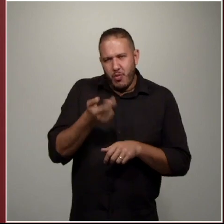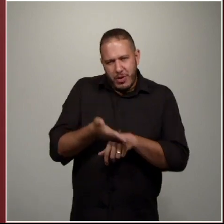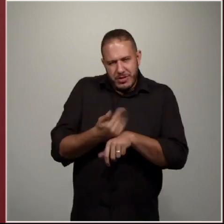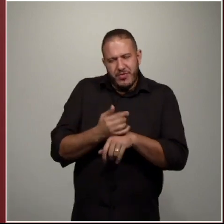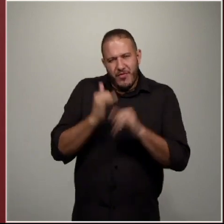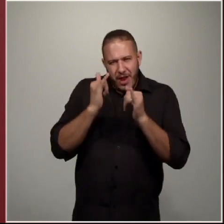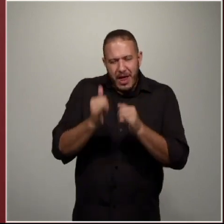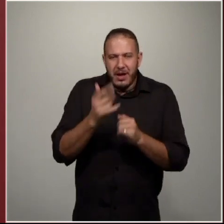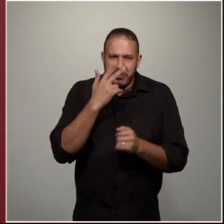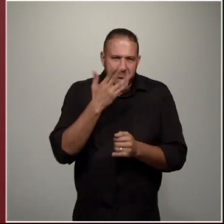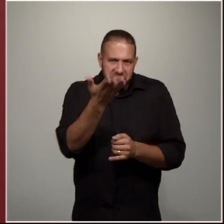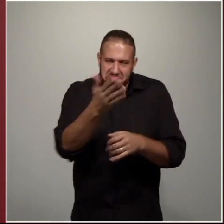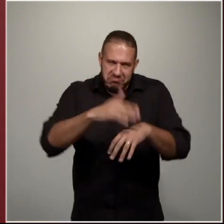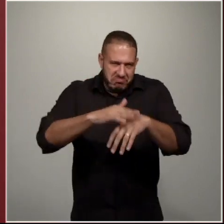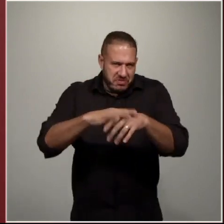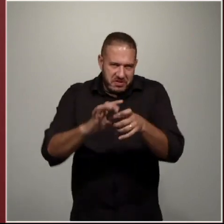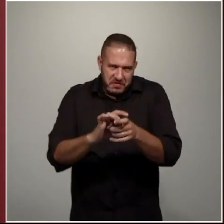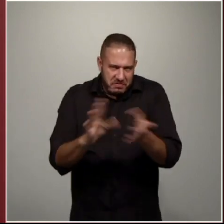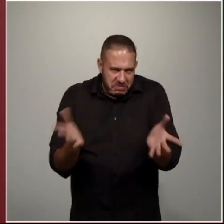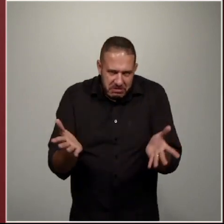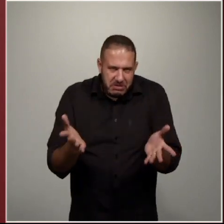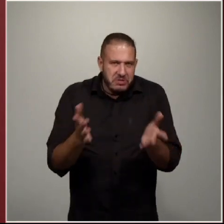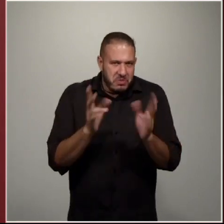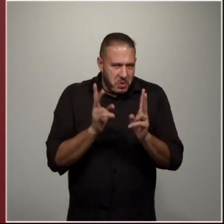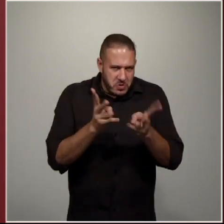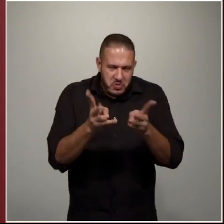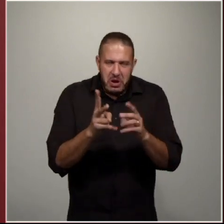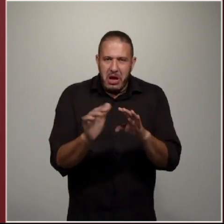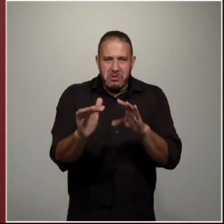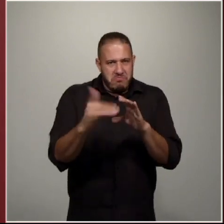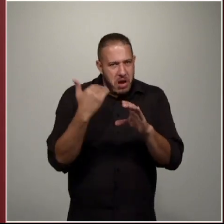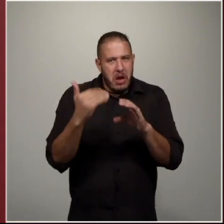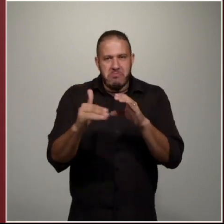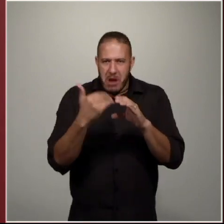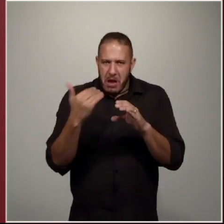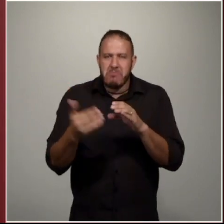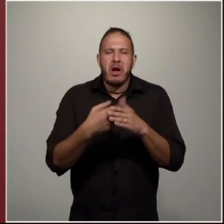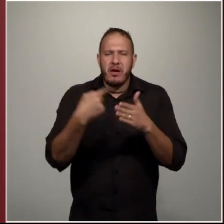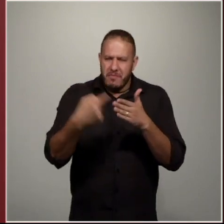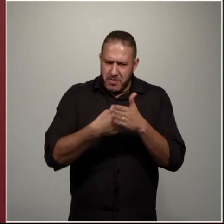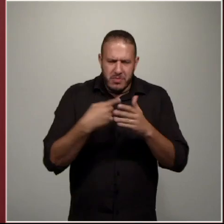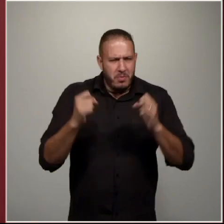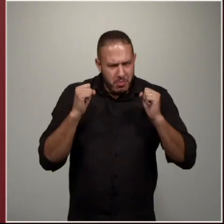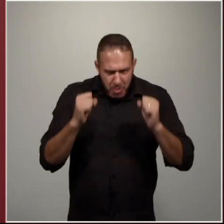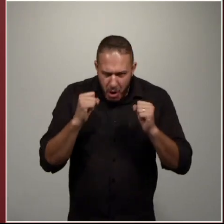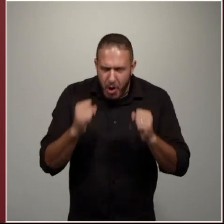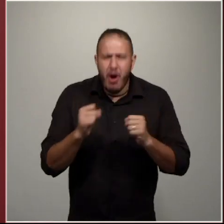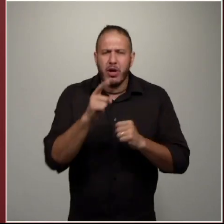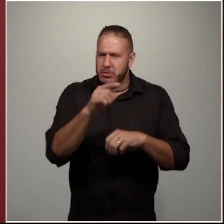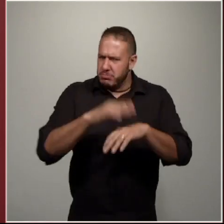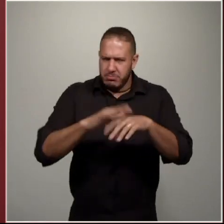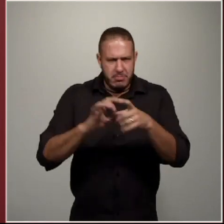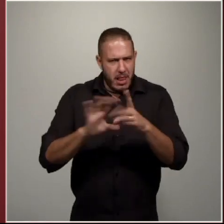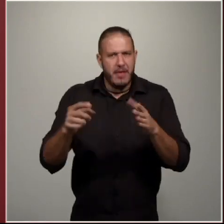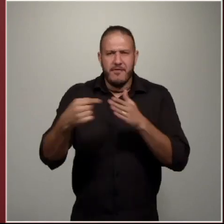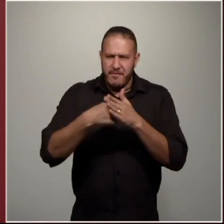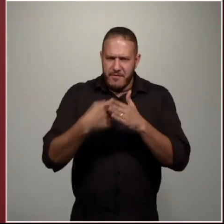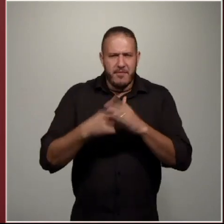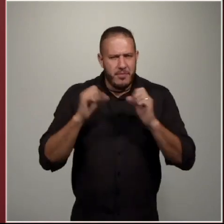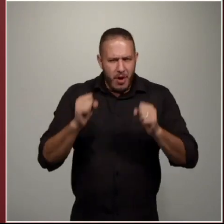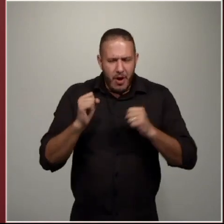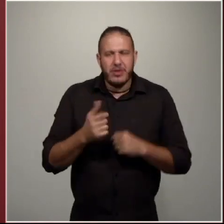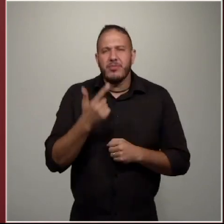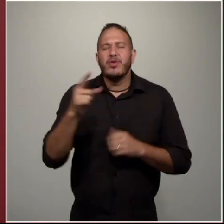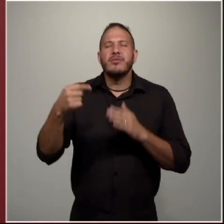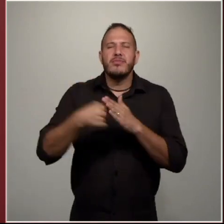fiquem à vontade é pra continuar mandando perguntas nef sintam se à vontade uma outra pergunta é o que